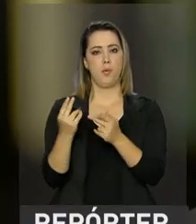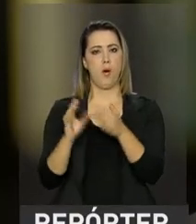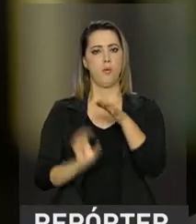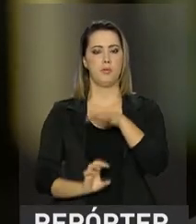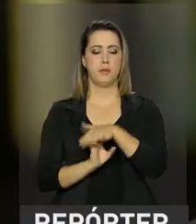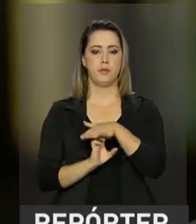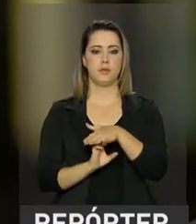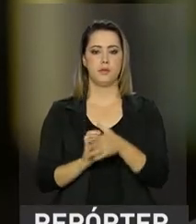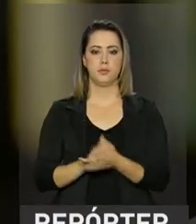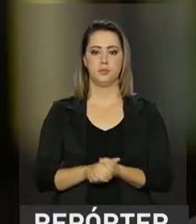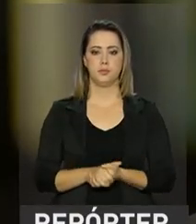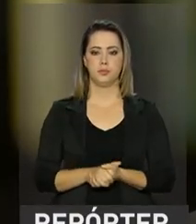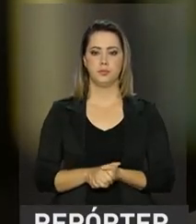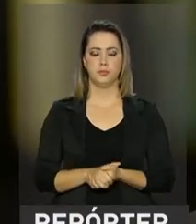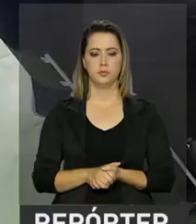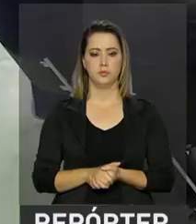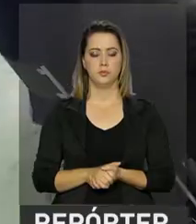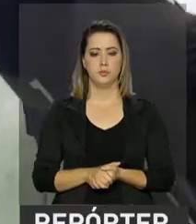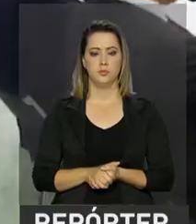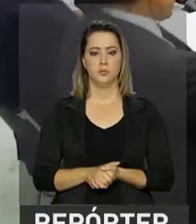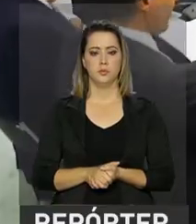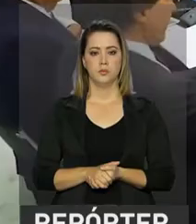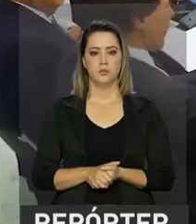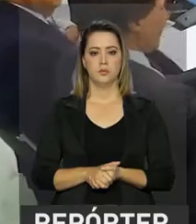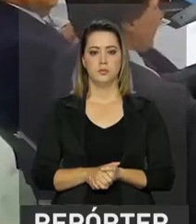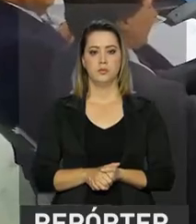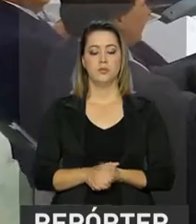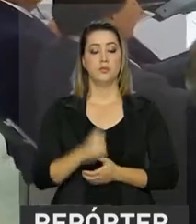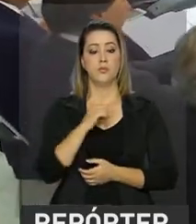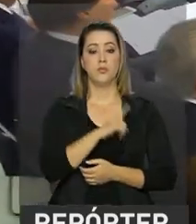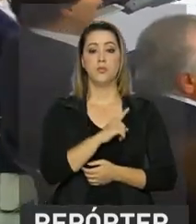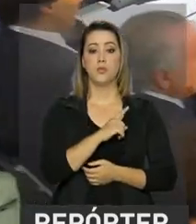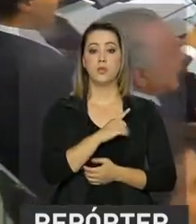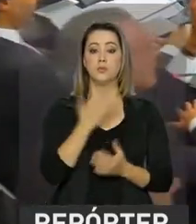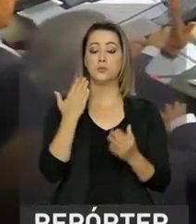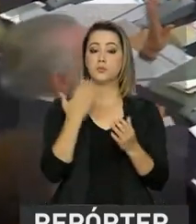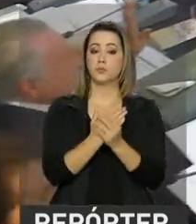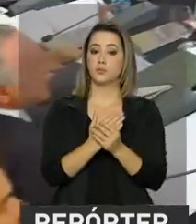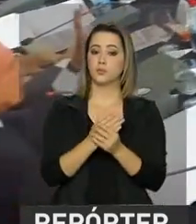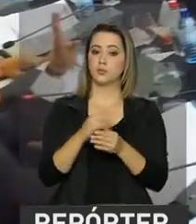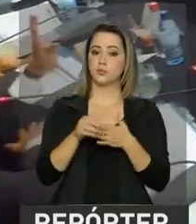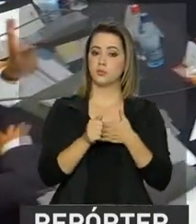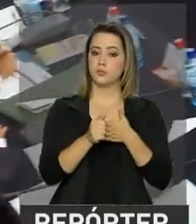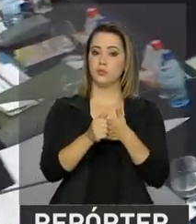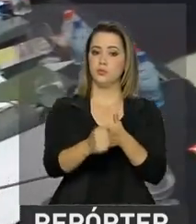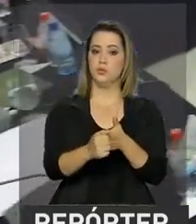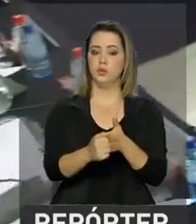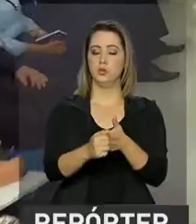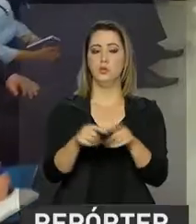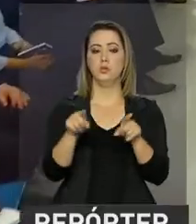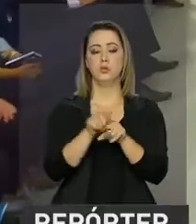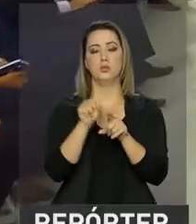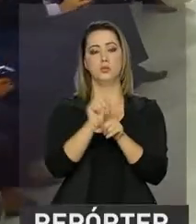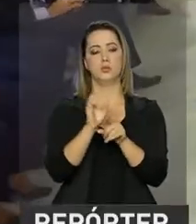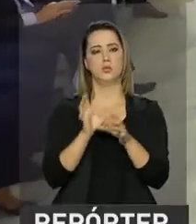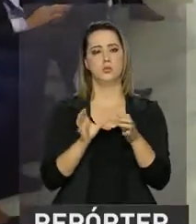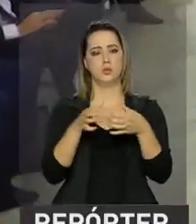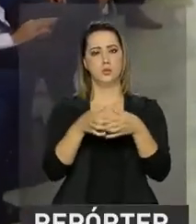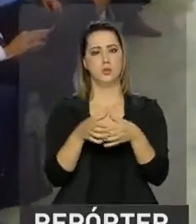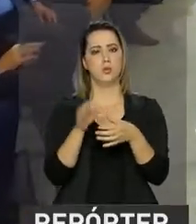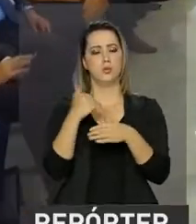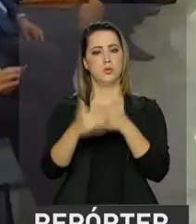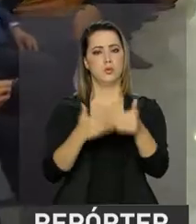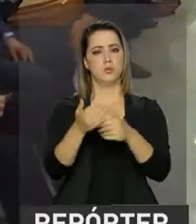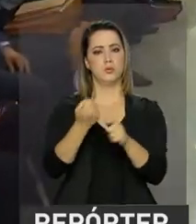esse processo foi conduzido pelo conselho nacional de desenvolvimento econômico e social este